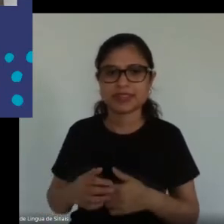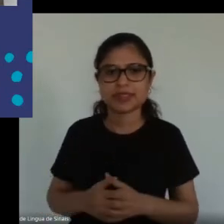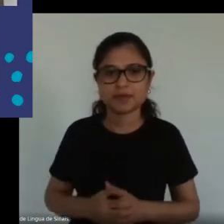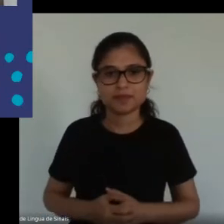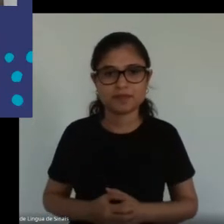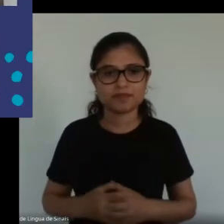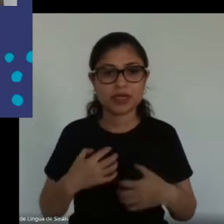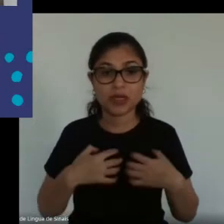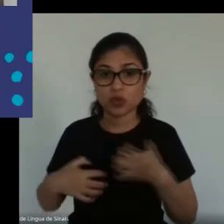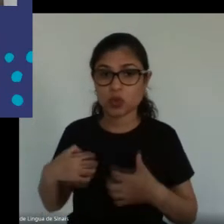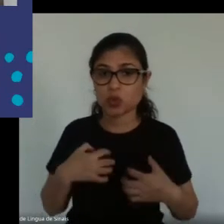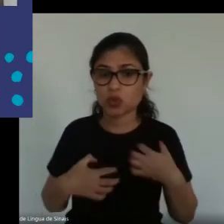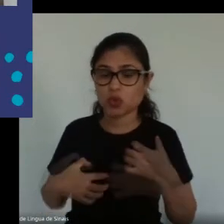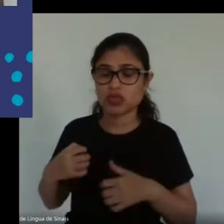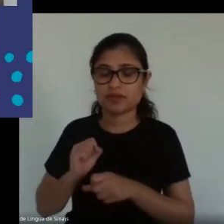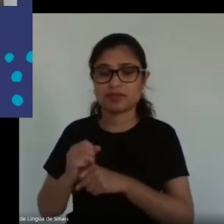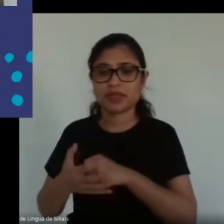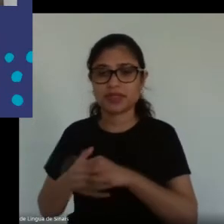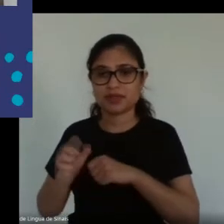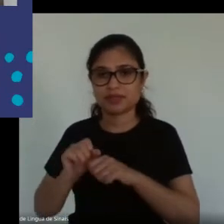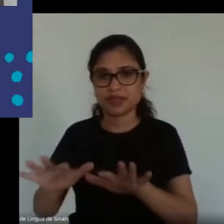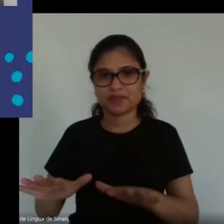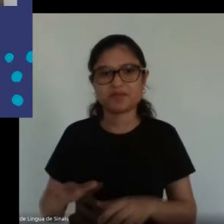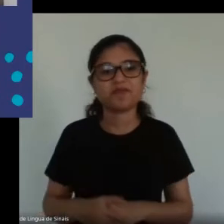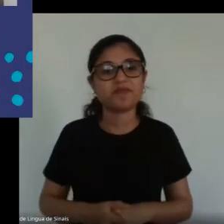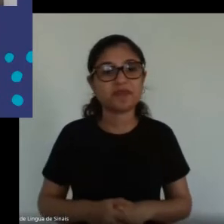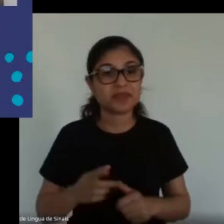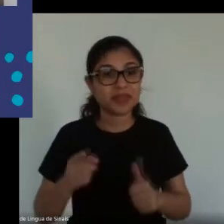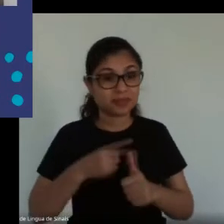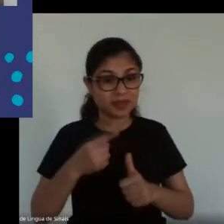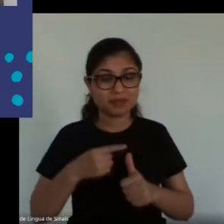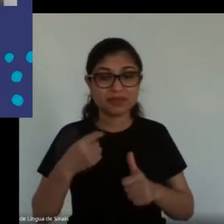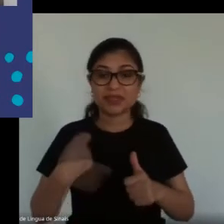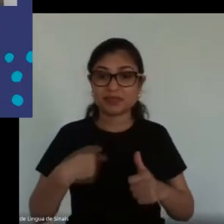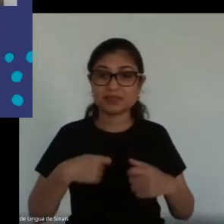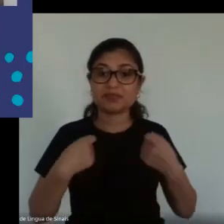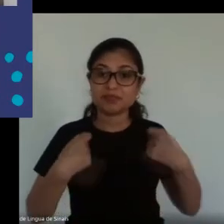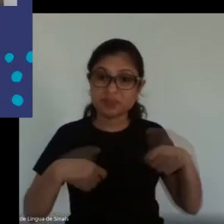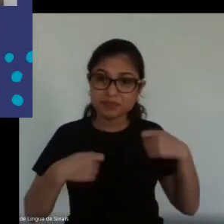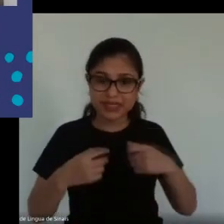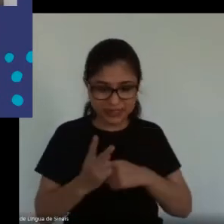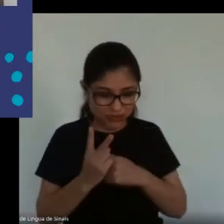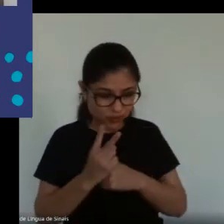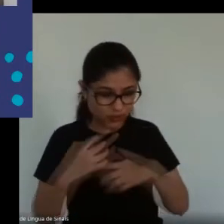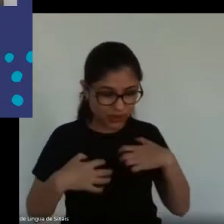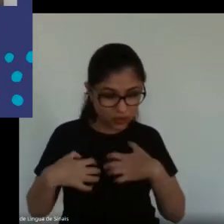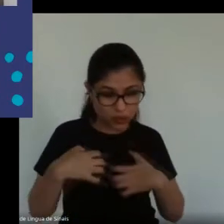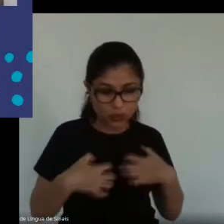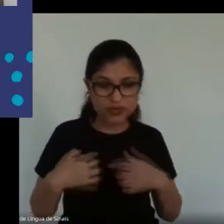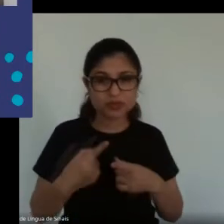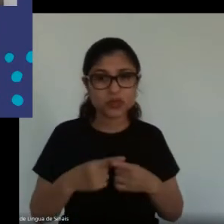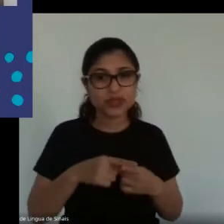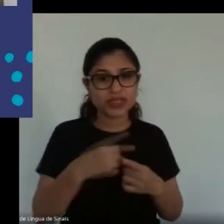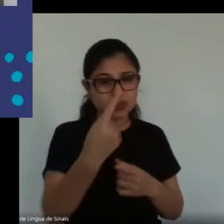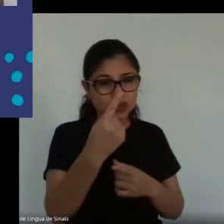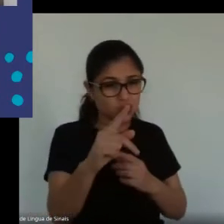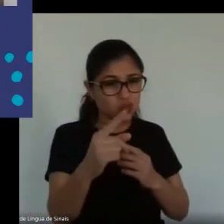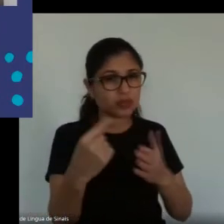Primeiro, acho que tem que lidar com a nossa angústia, né, Jéssica? Porque só essa pergunta sua, ela já me traz